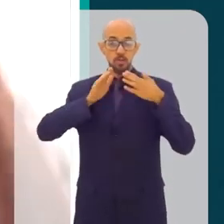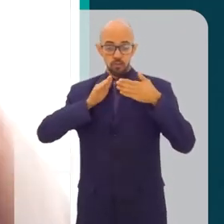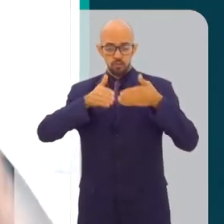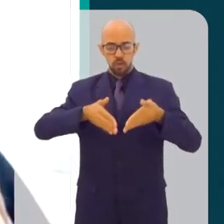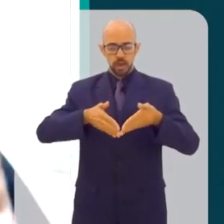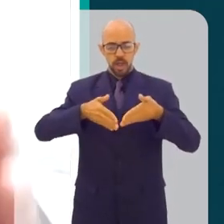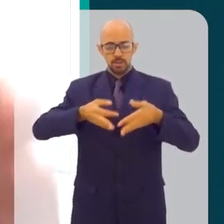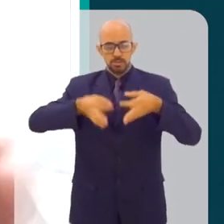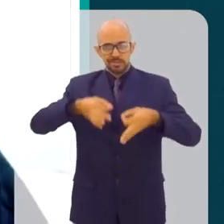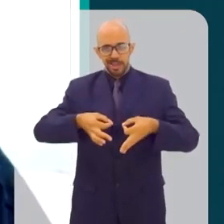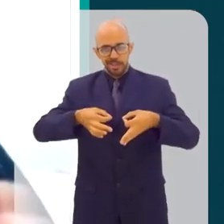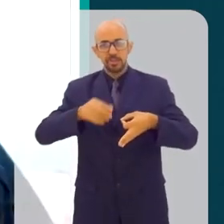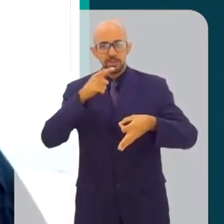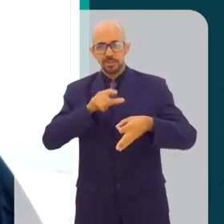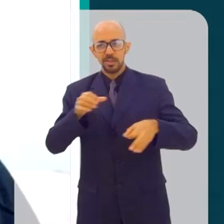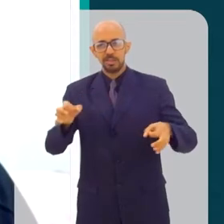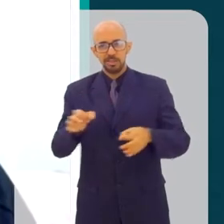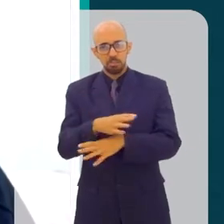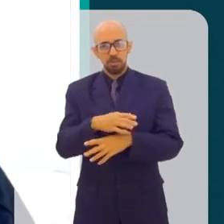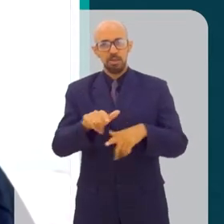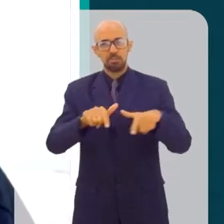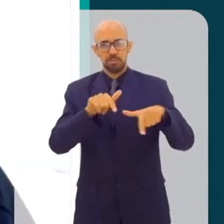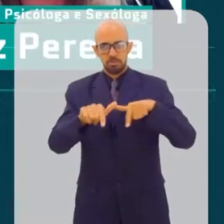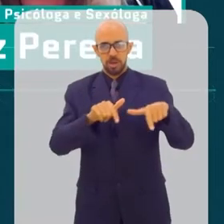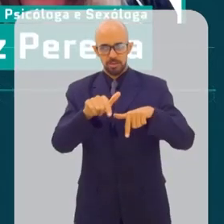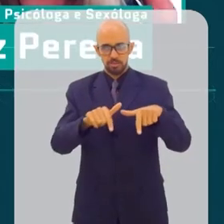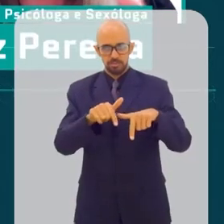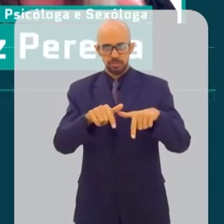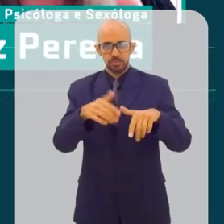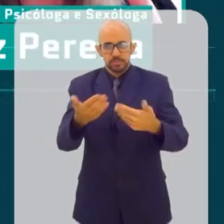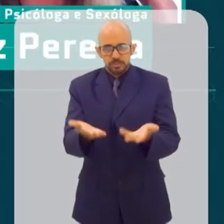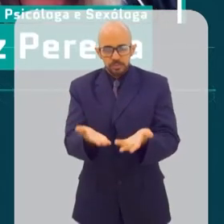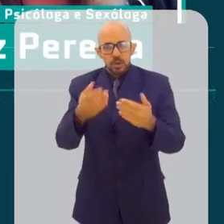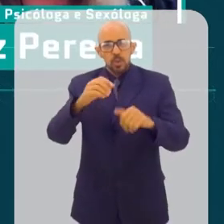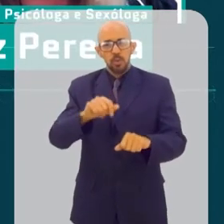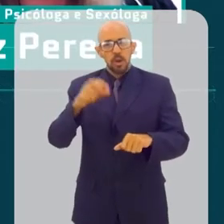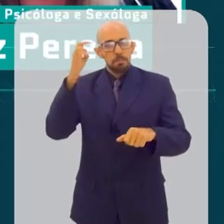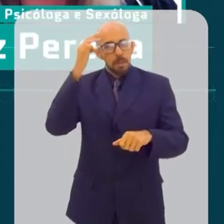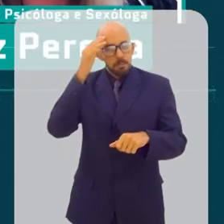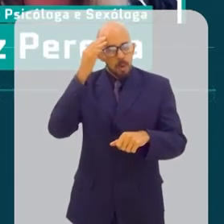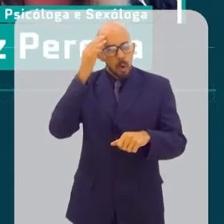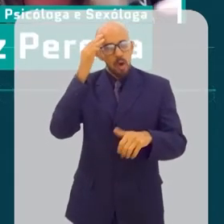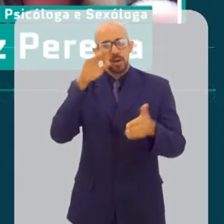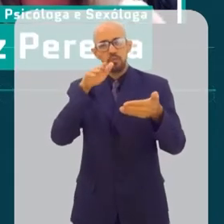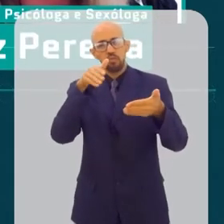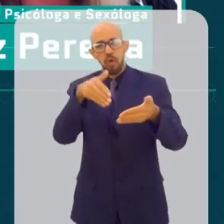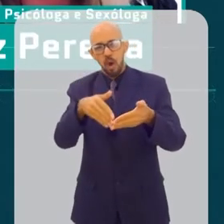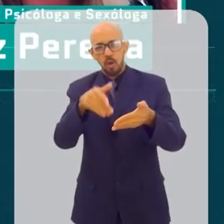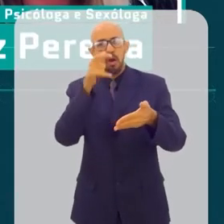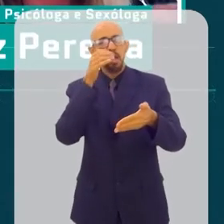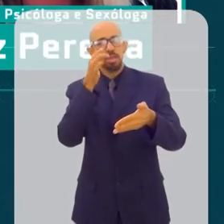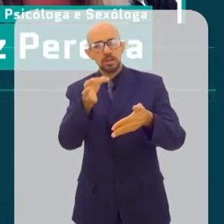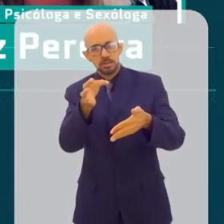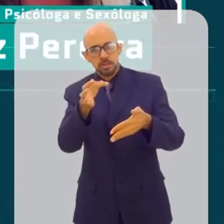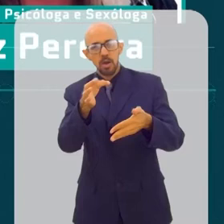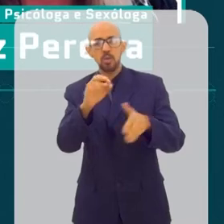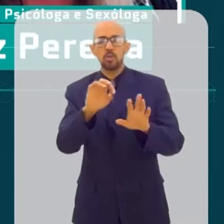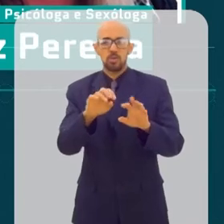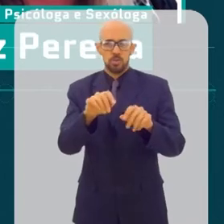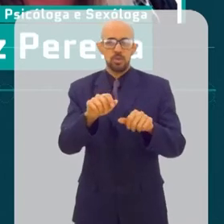mais focados e conseguem concluir o trabalho. Então, até na parte cognitiva, memória, foco,